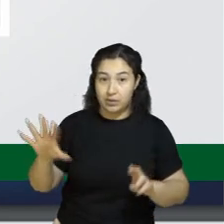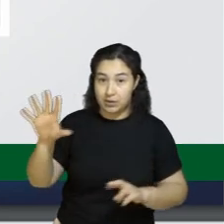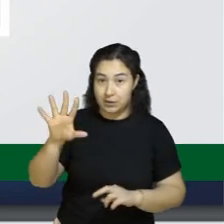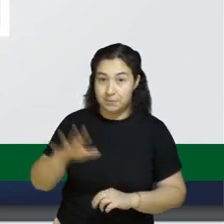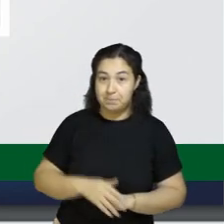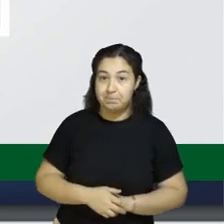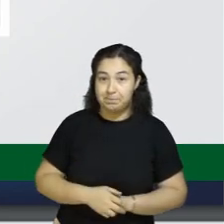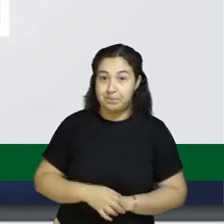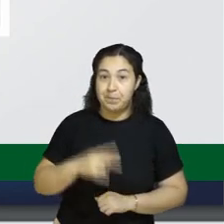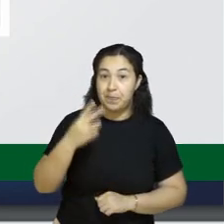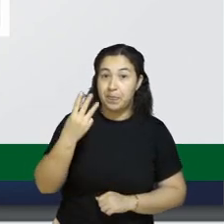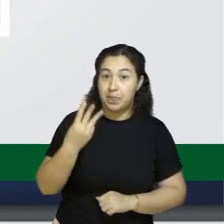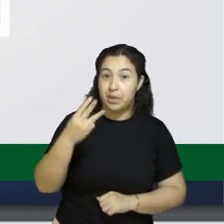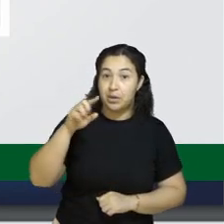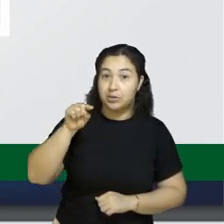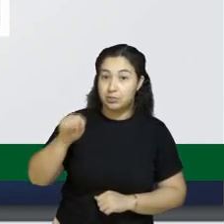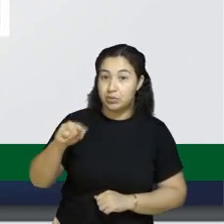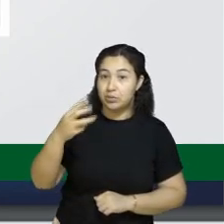3,32 acidentes